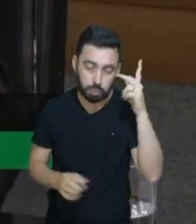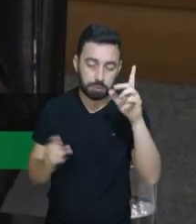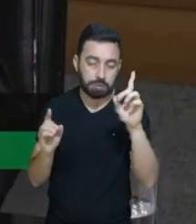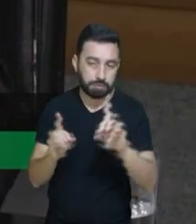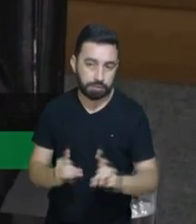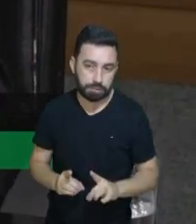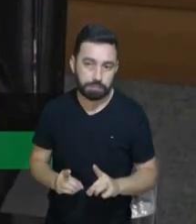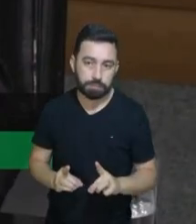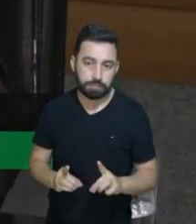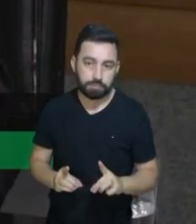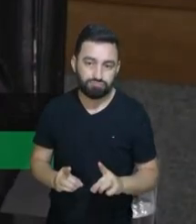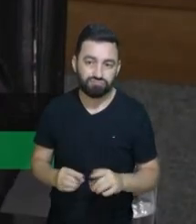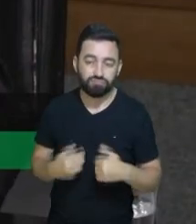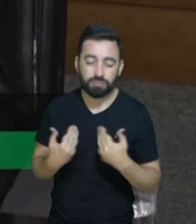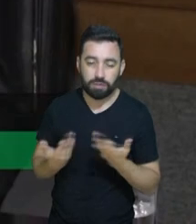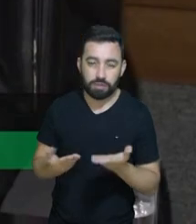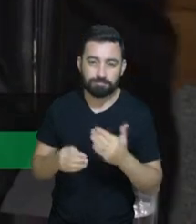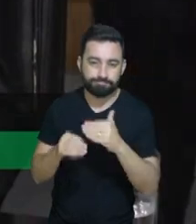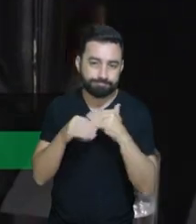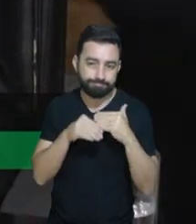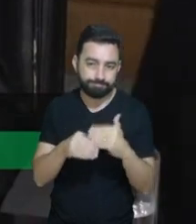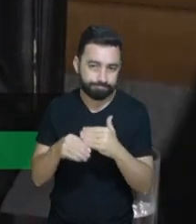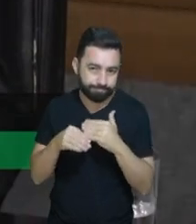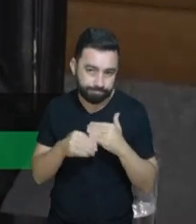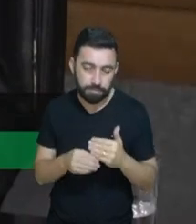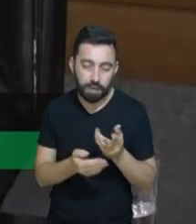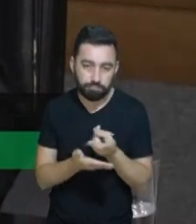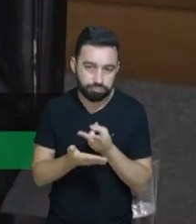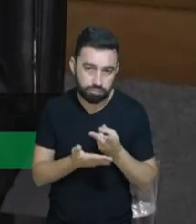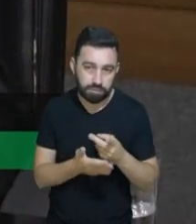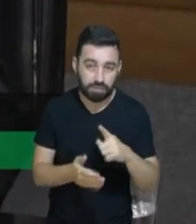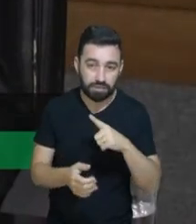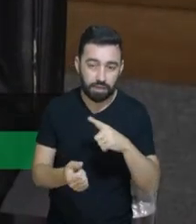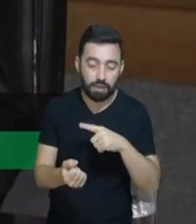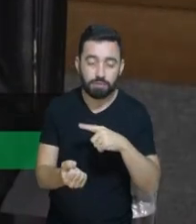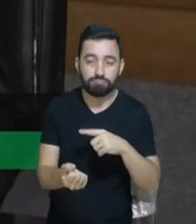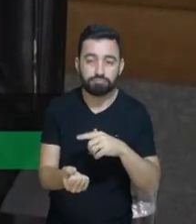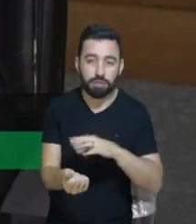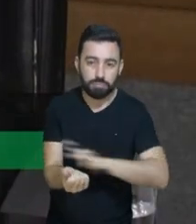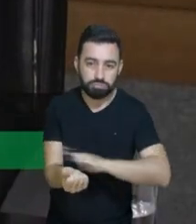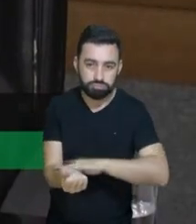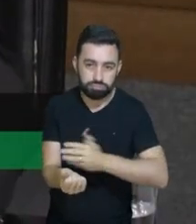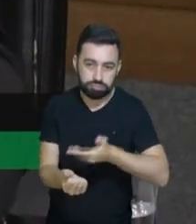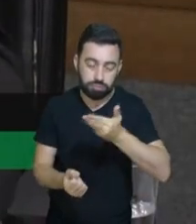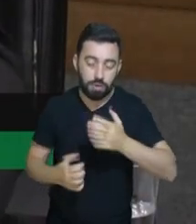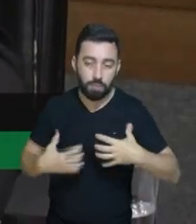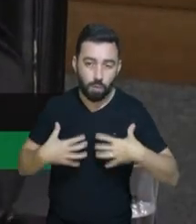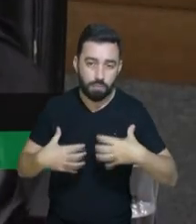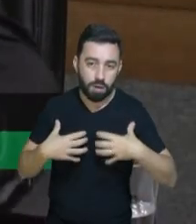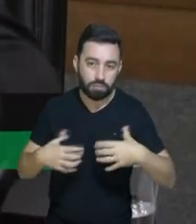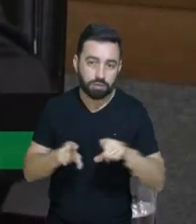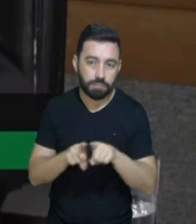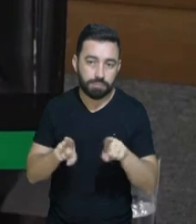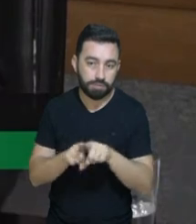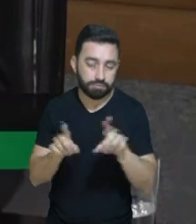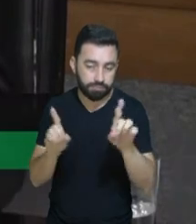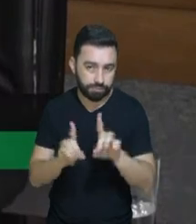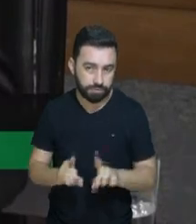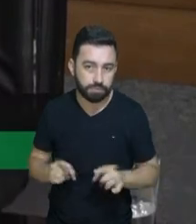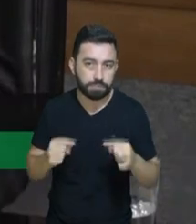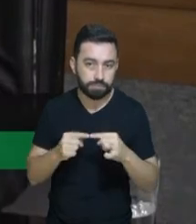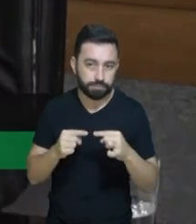deficiência para equiparar os pacientes com hipertensão pulmonar às pessoas com deficiência